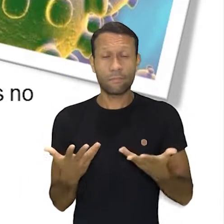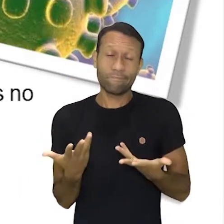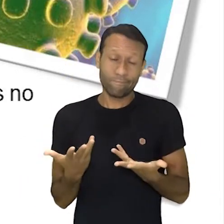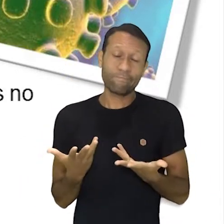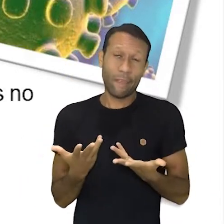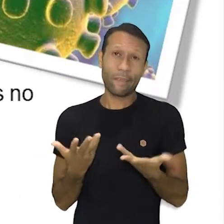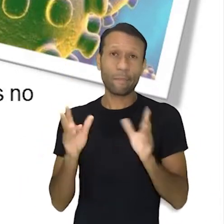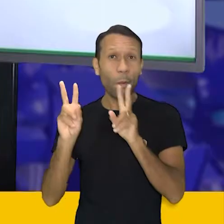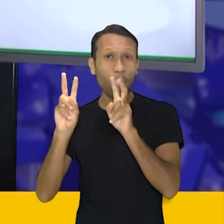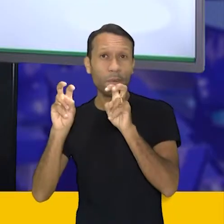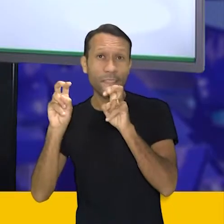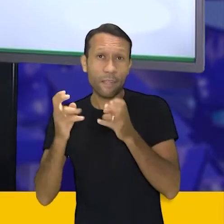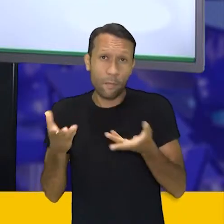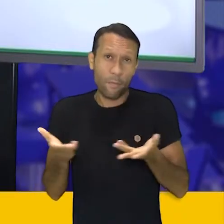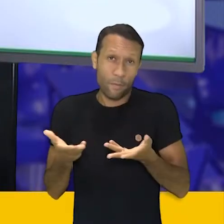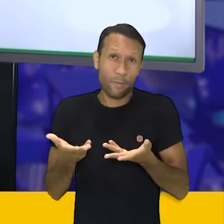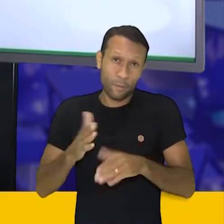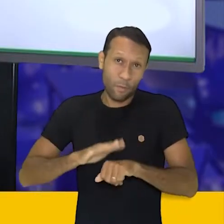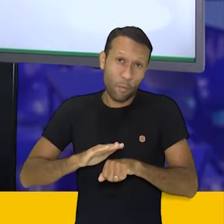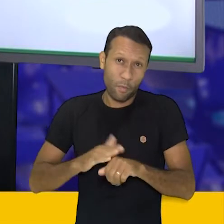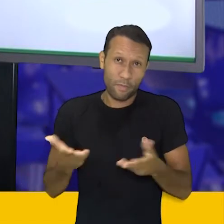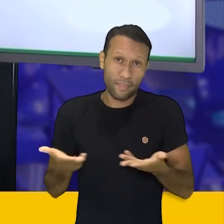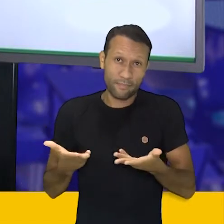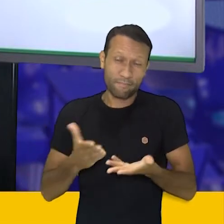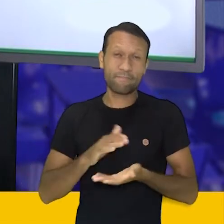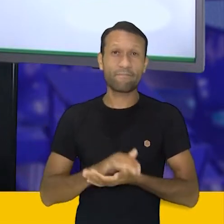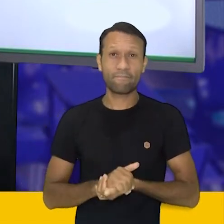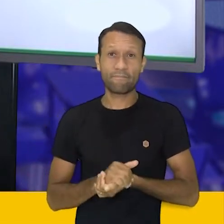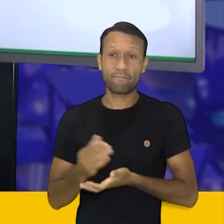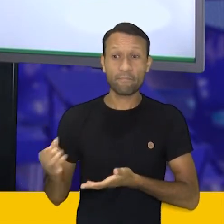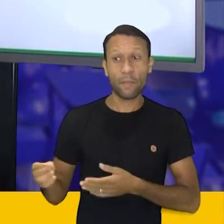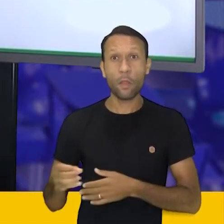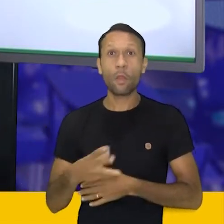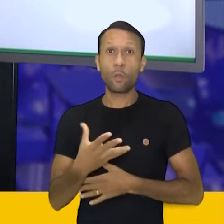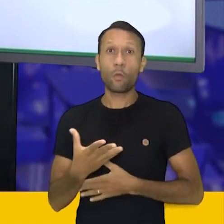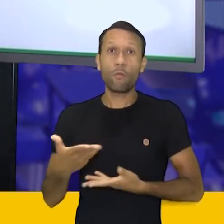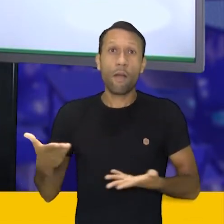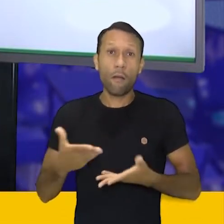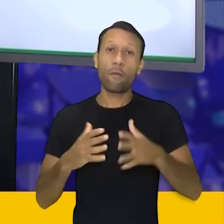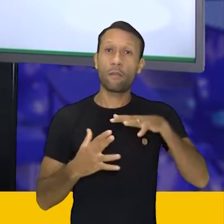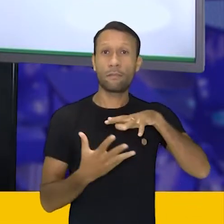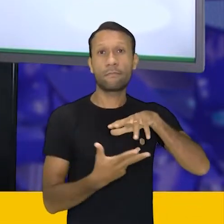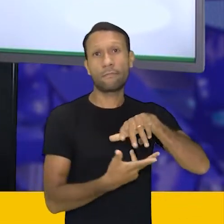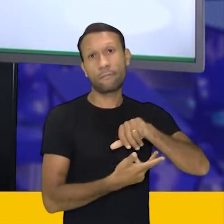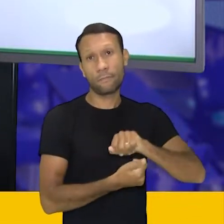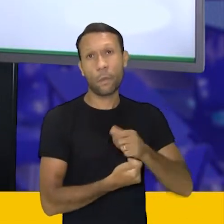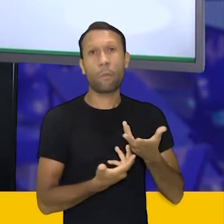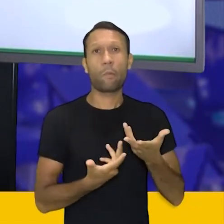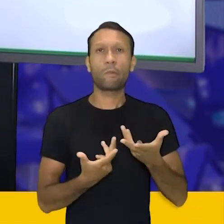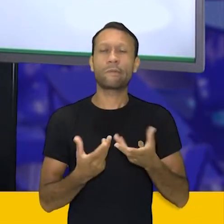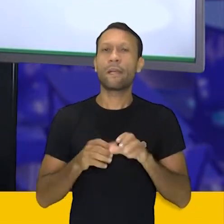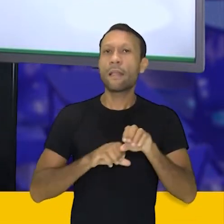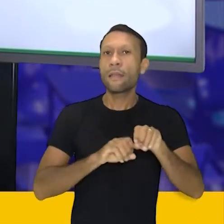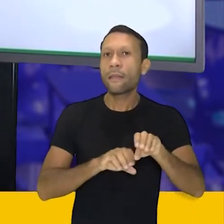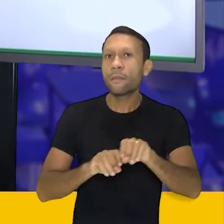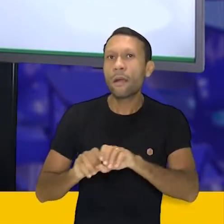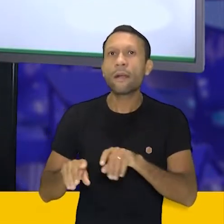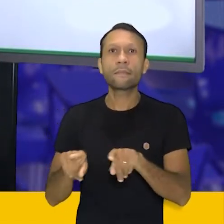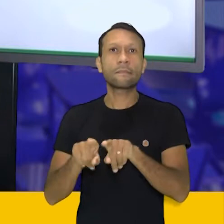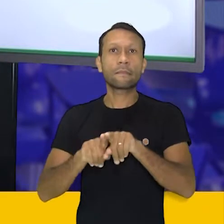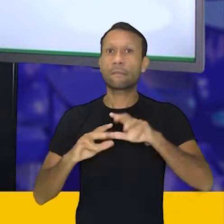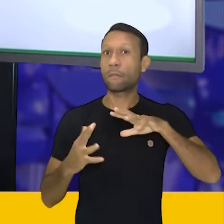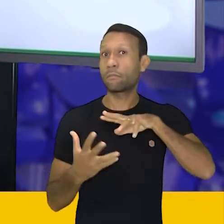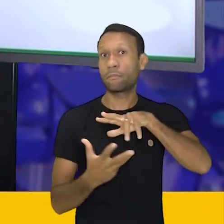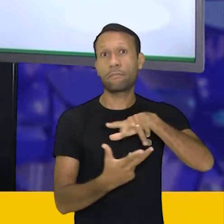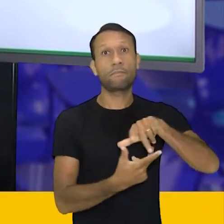ser diferente. Ou seja, é o que há de mais novo no mundo hoje, na educação também do